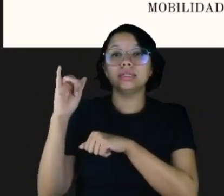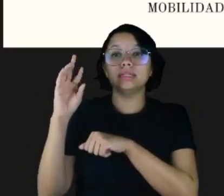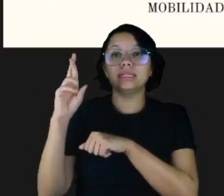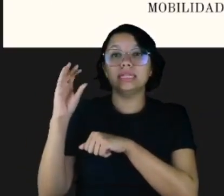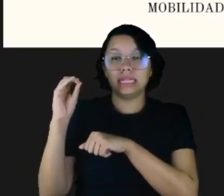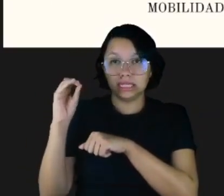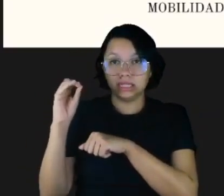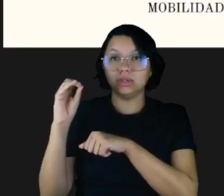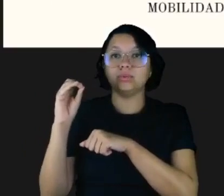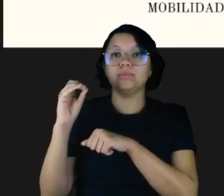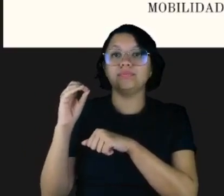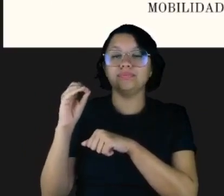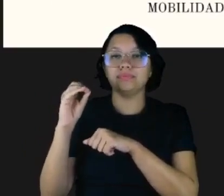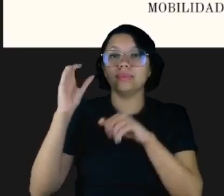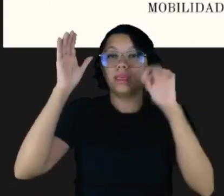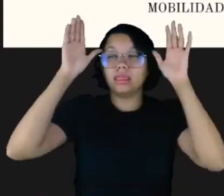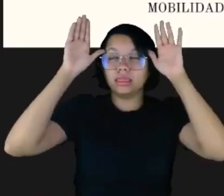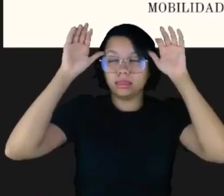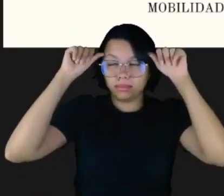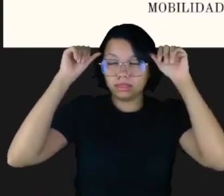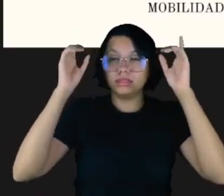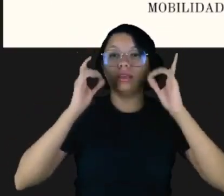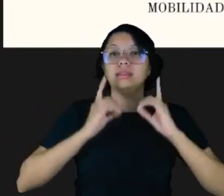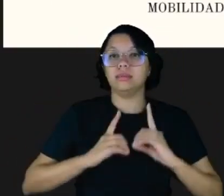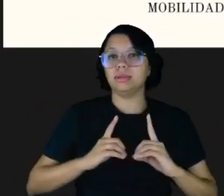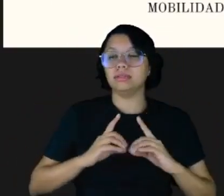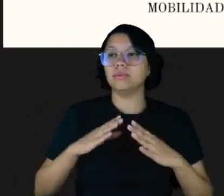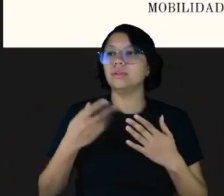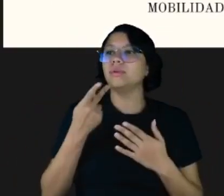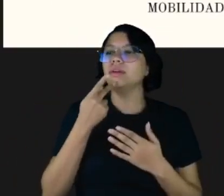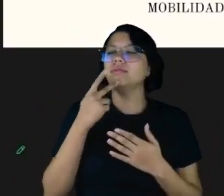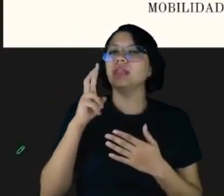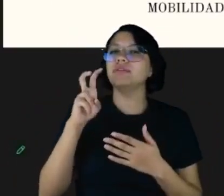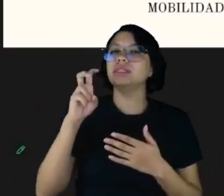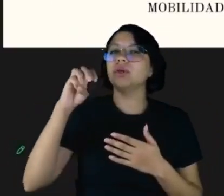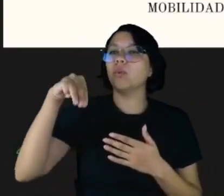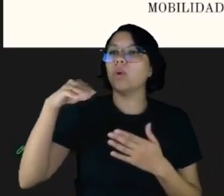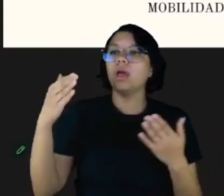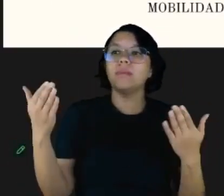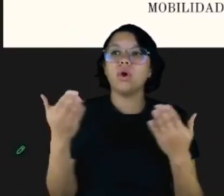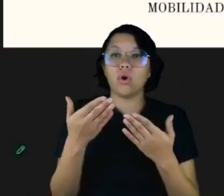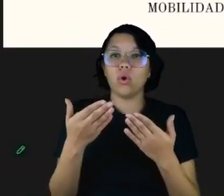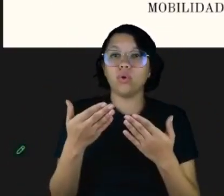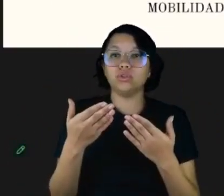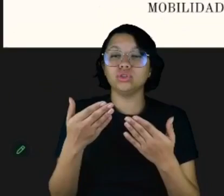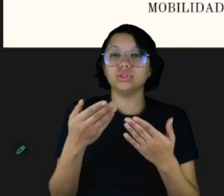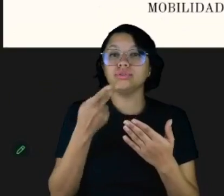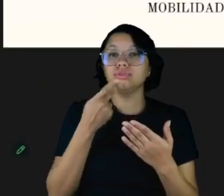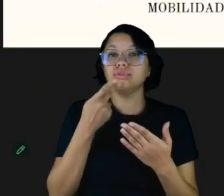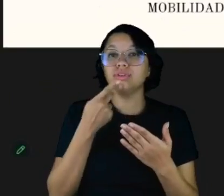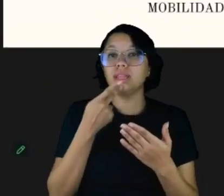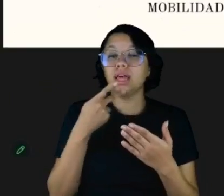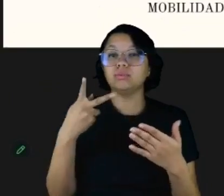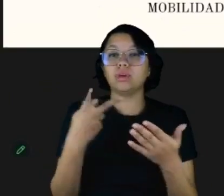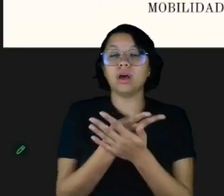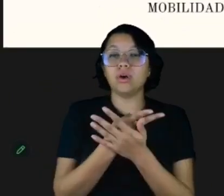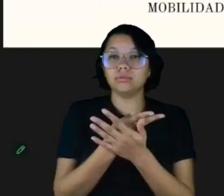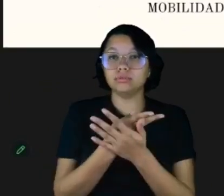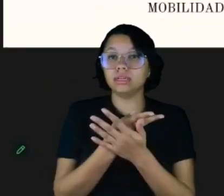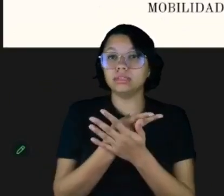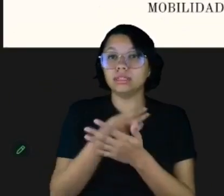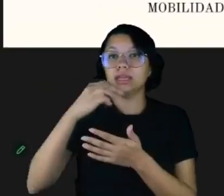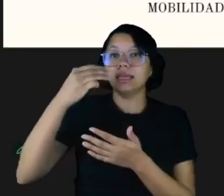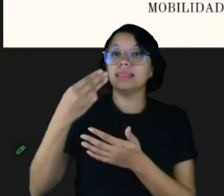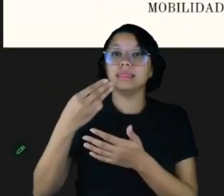depressão. Então, como eu dizia, dentro dos 5 M's, o meu enfoque aqui com vocês vai ser nós falarmos dos acometimentos, dos